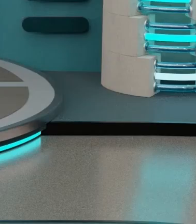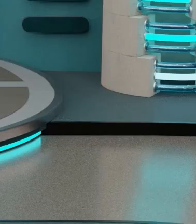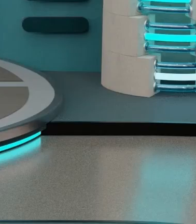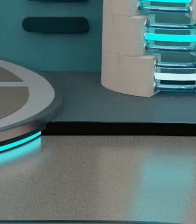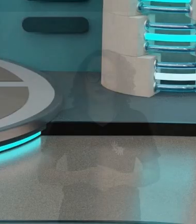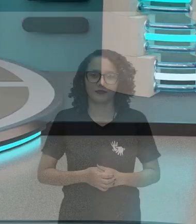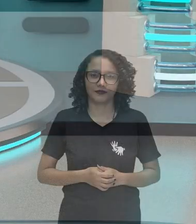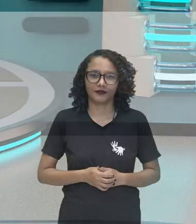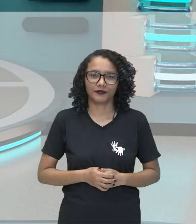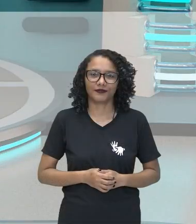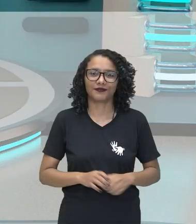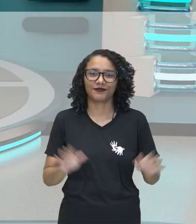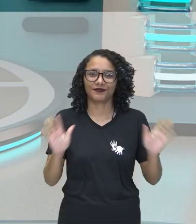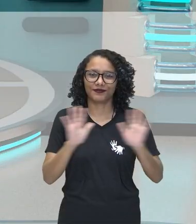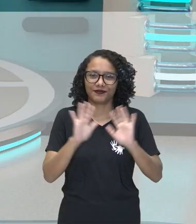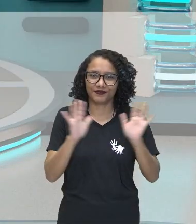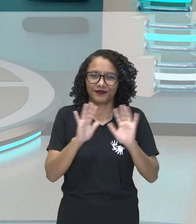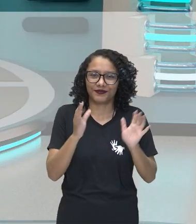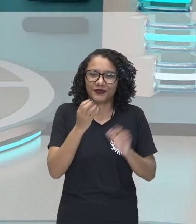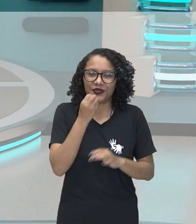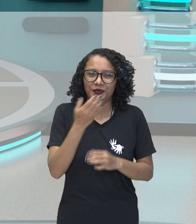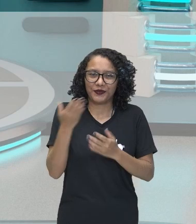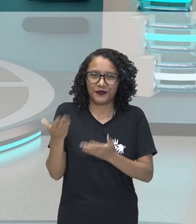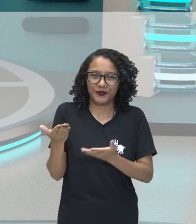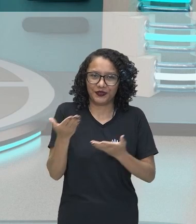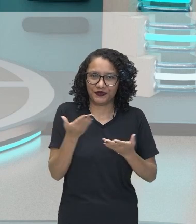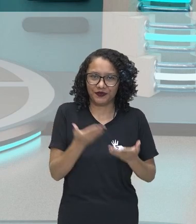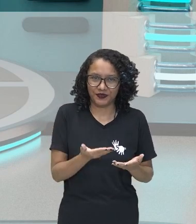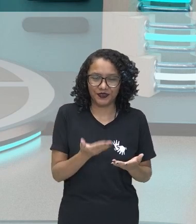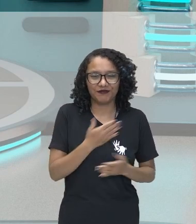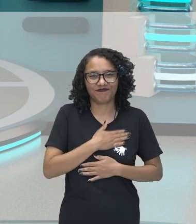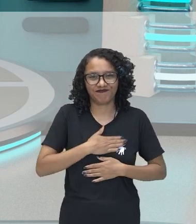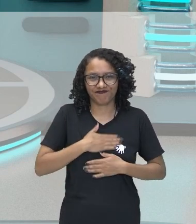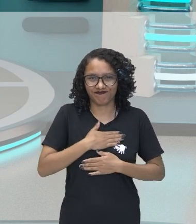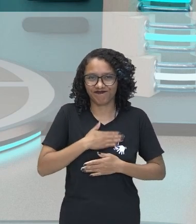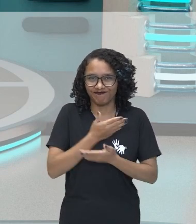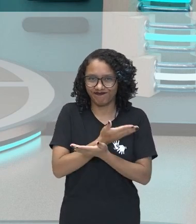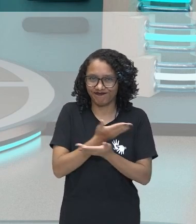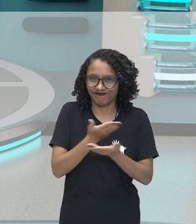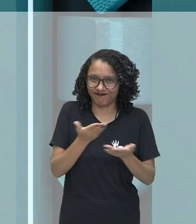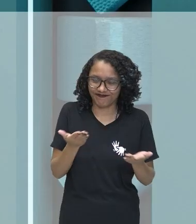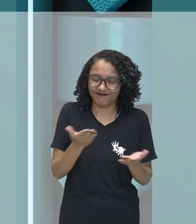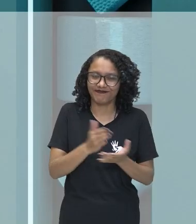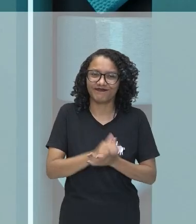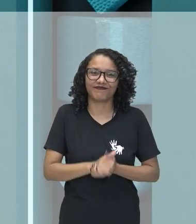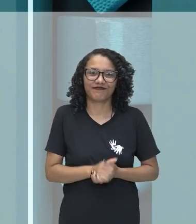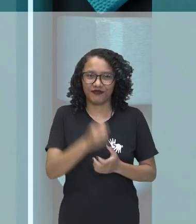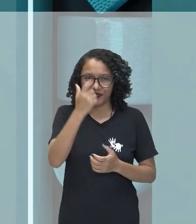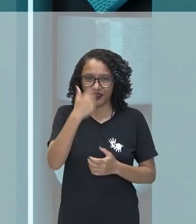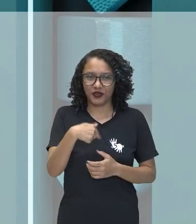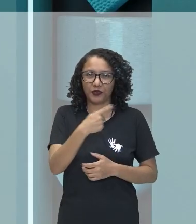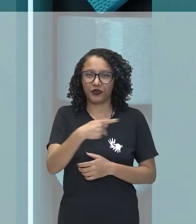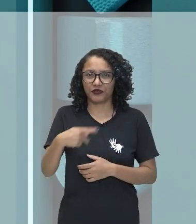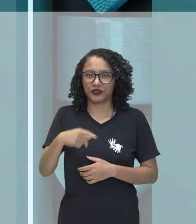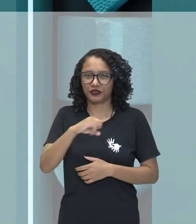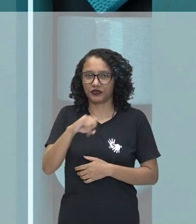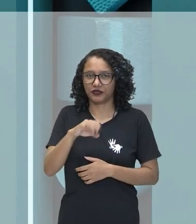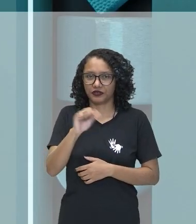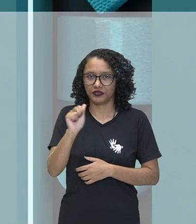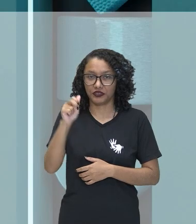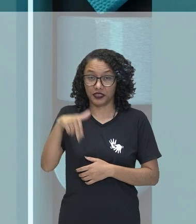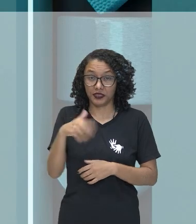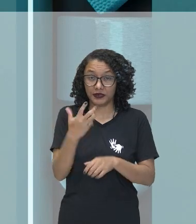Olá, olá! Sejam todos muito bem-vindos. É um prazer ter todos vocês aqui. Eu sou o professor Jean Torres, do componente